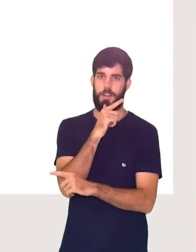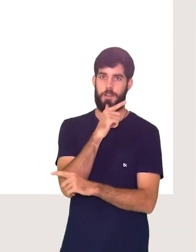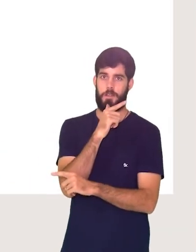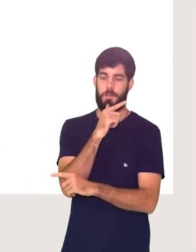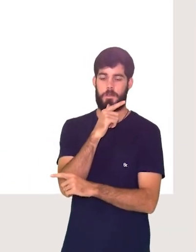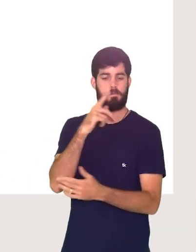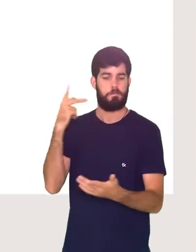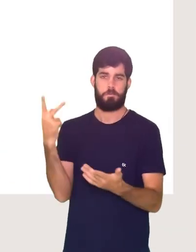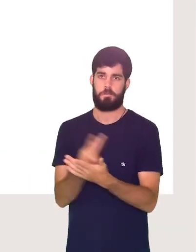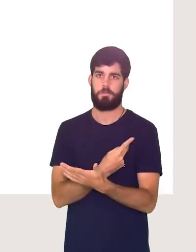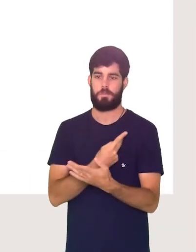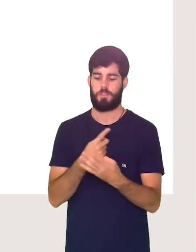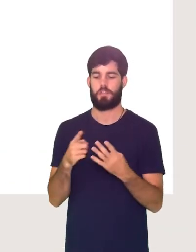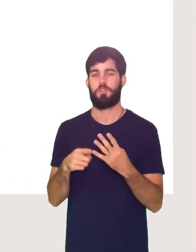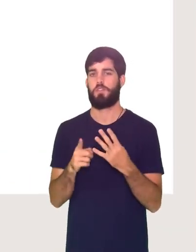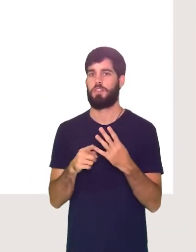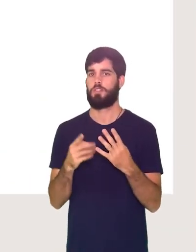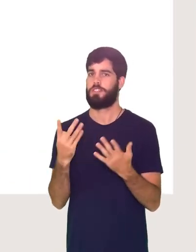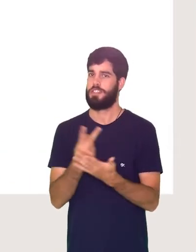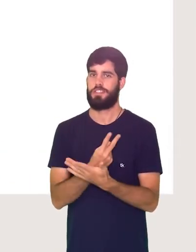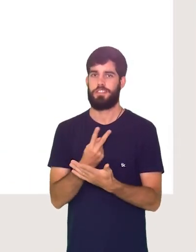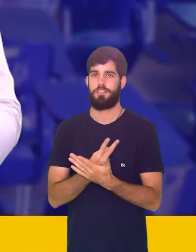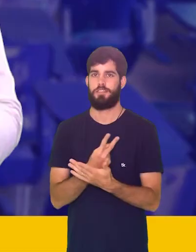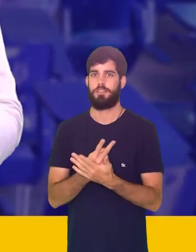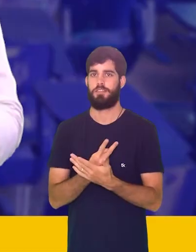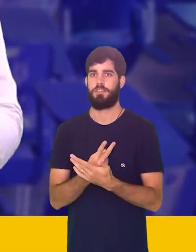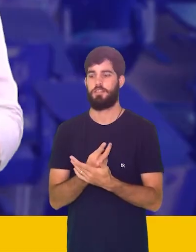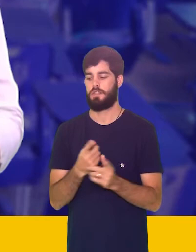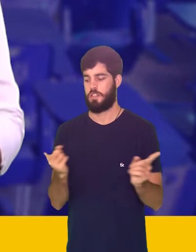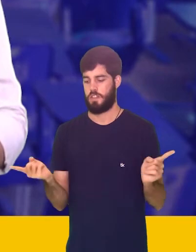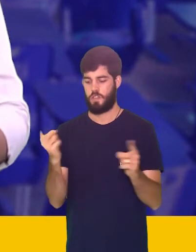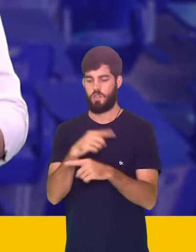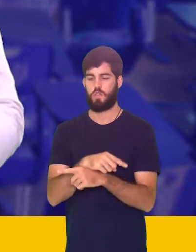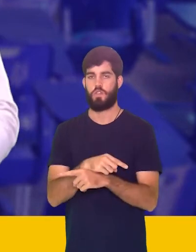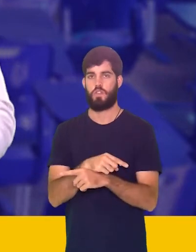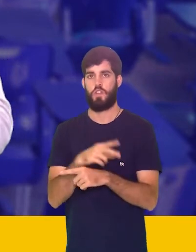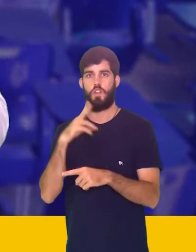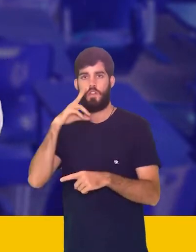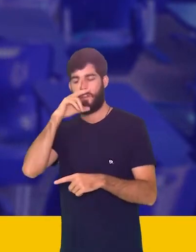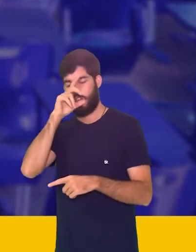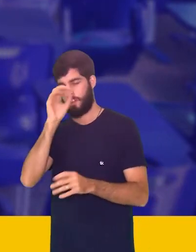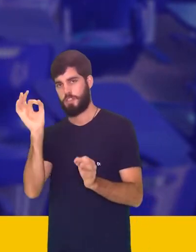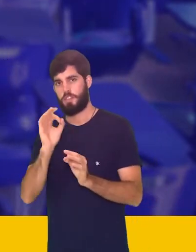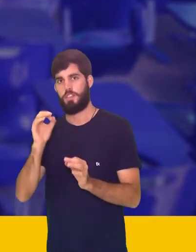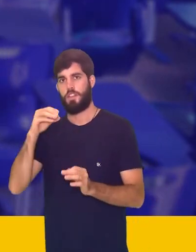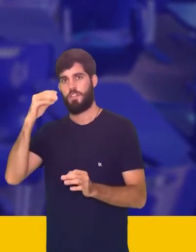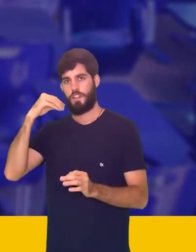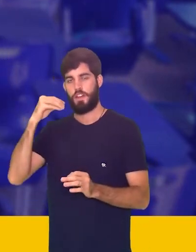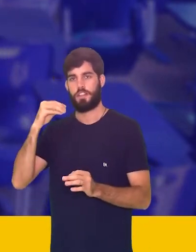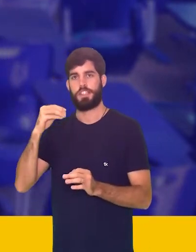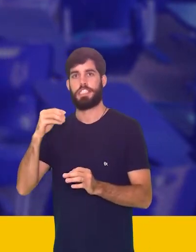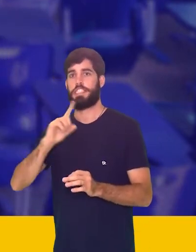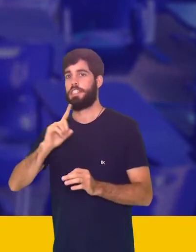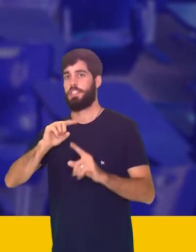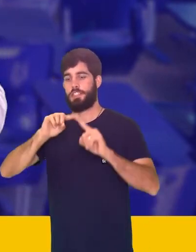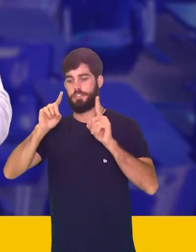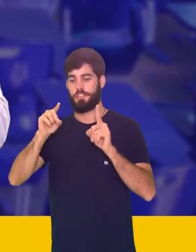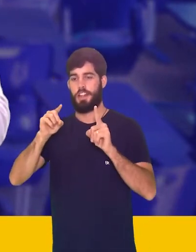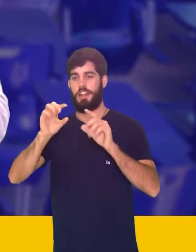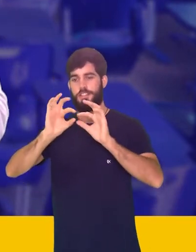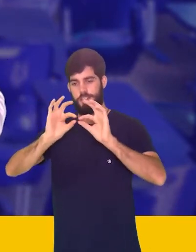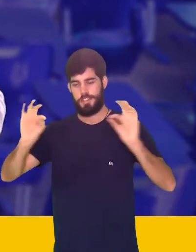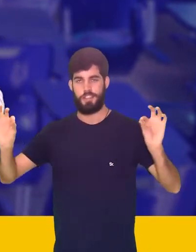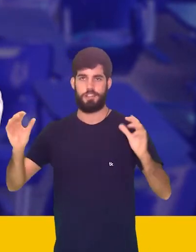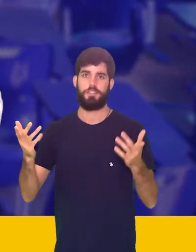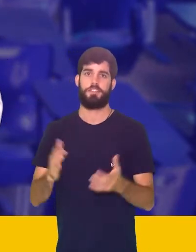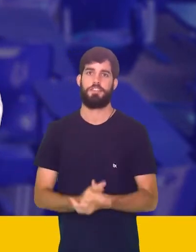totalmente errado, certo? No maior seria menor, não é forte, é fraca, e não é angular, é linear. Agora,